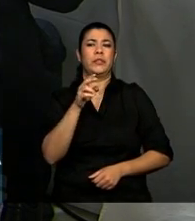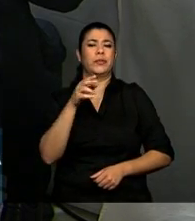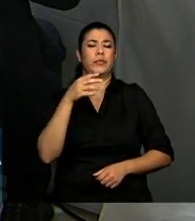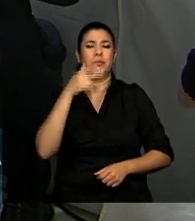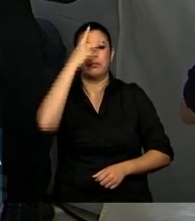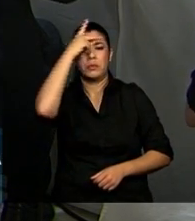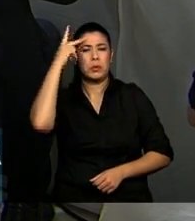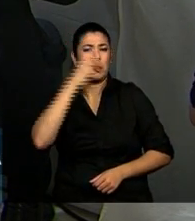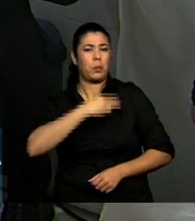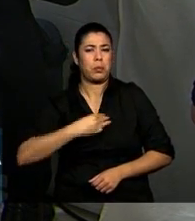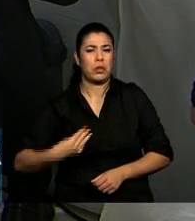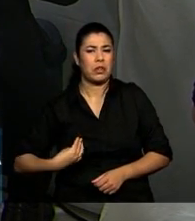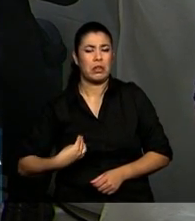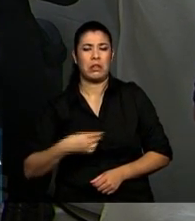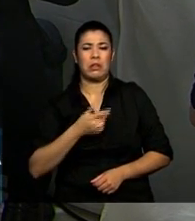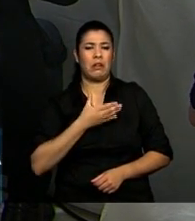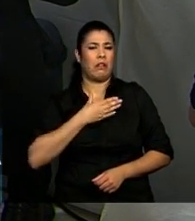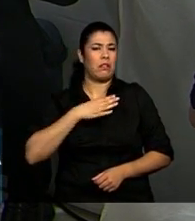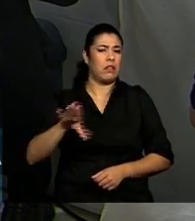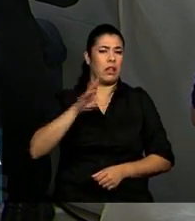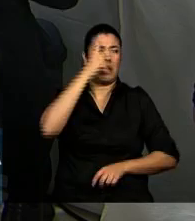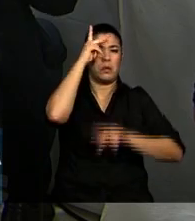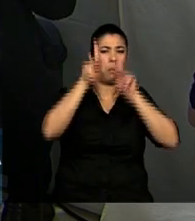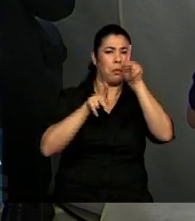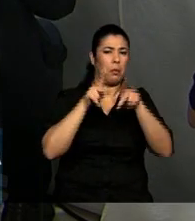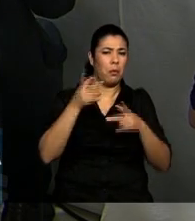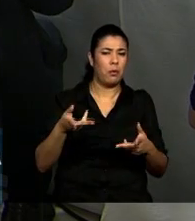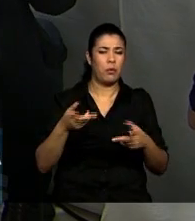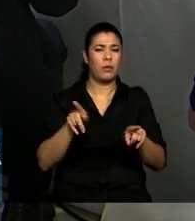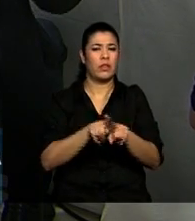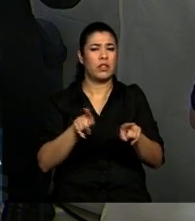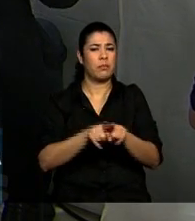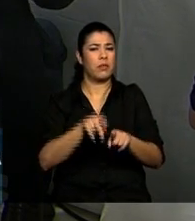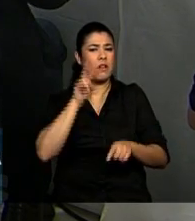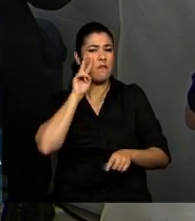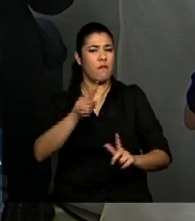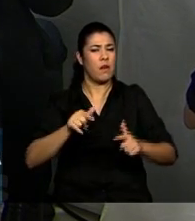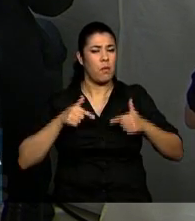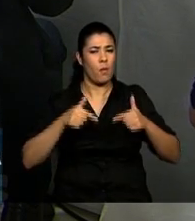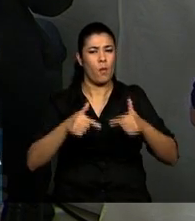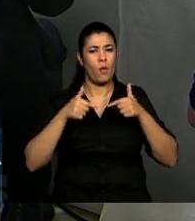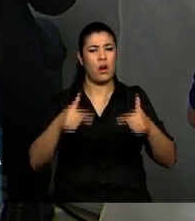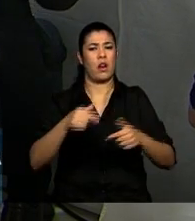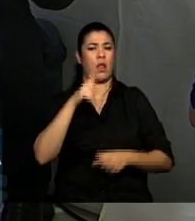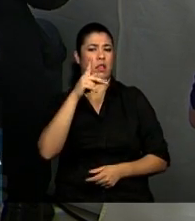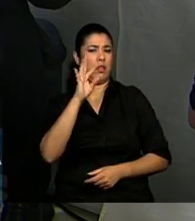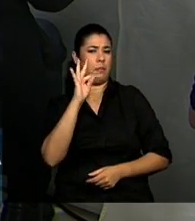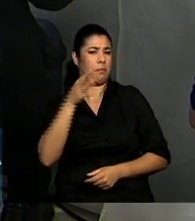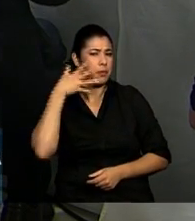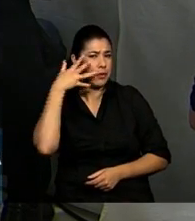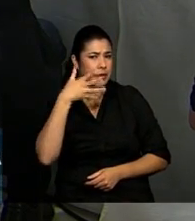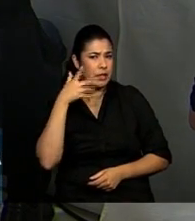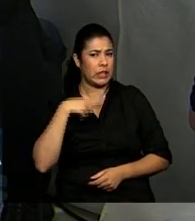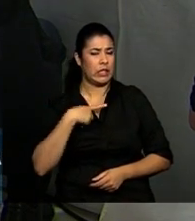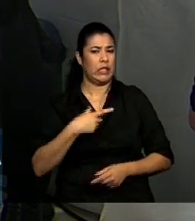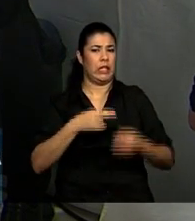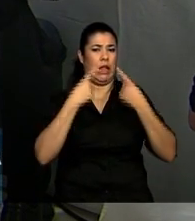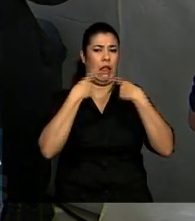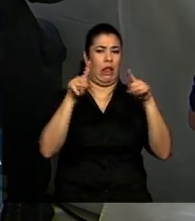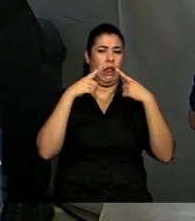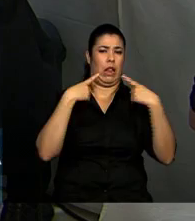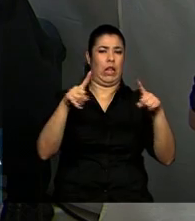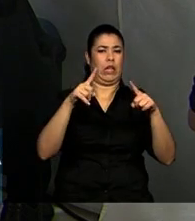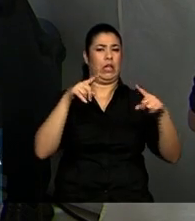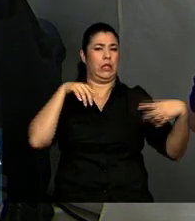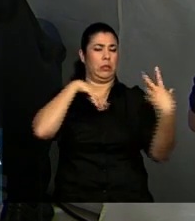outro a própria militância do PT a gente vê que tá bastante inquieta reclamando muito aquela